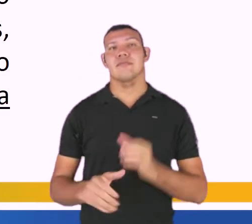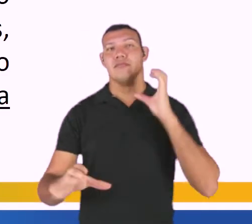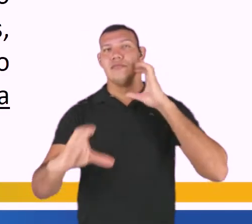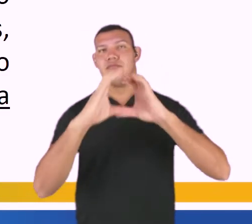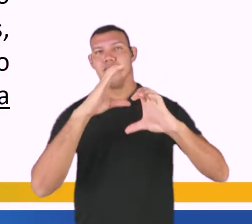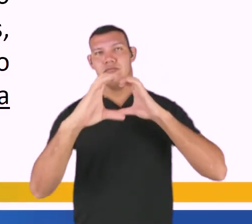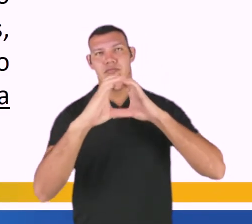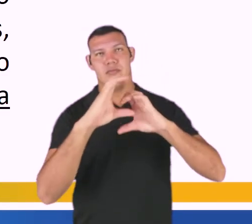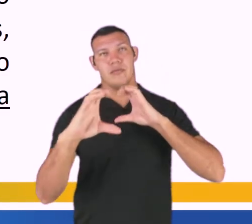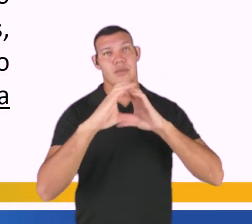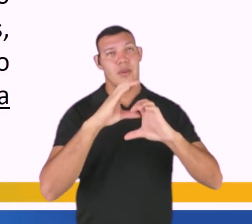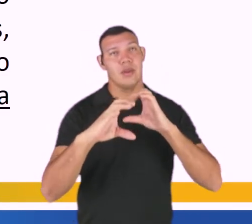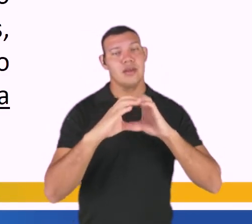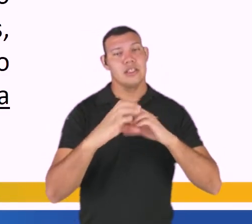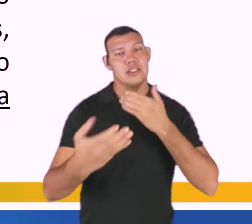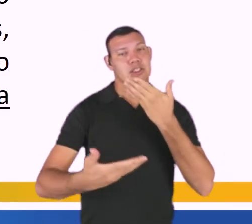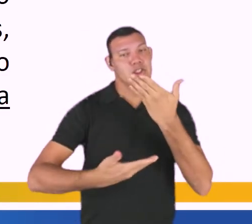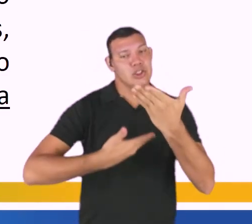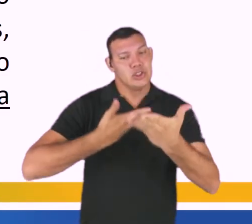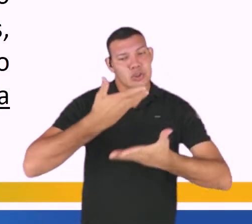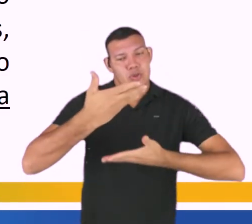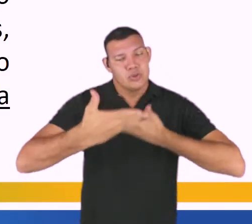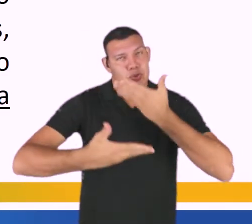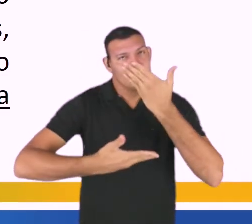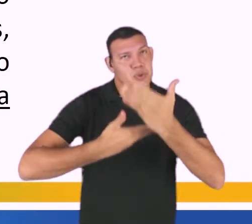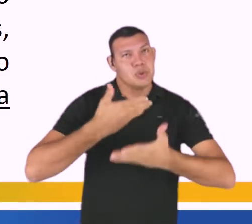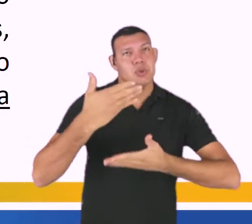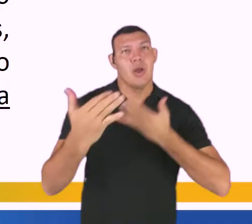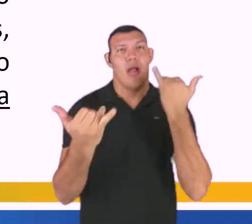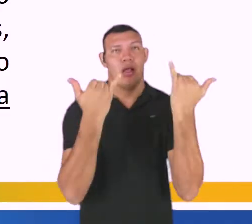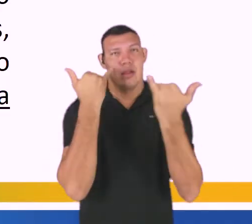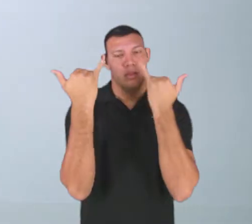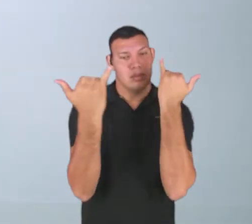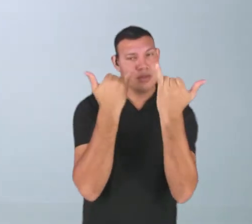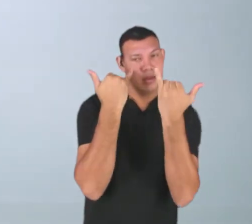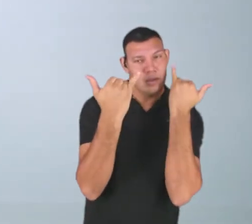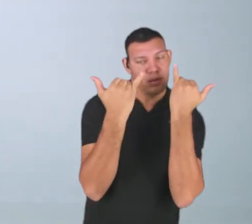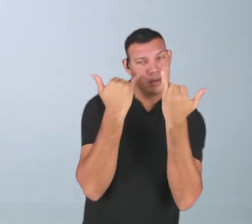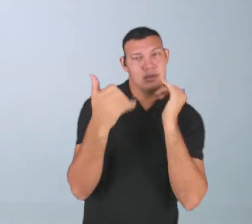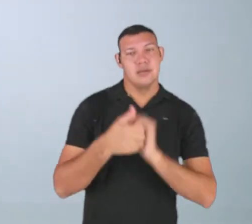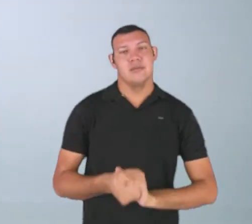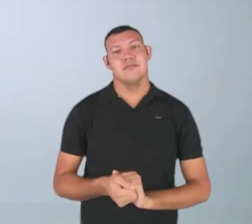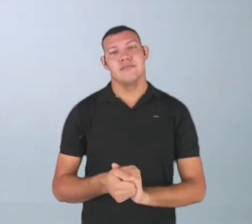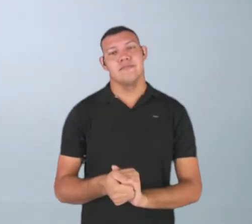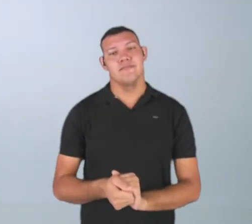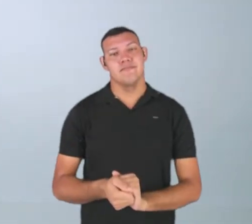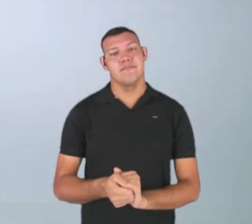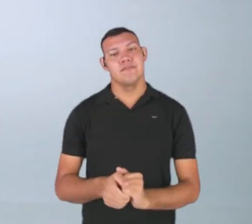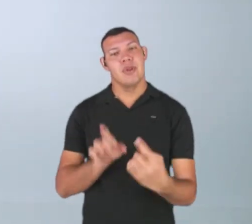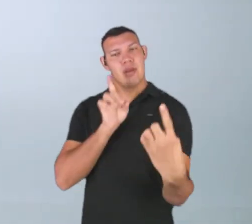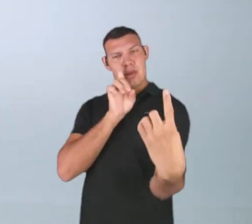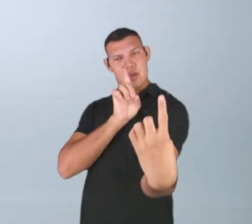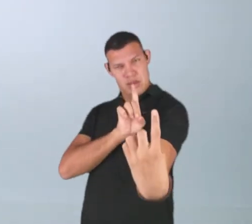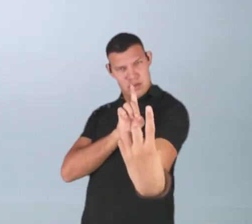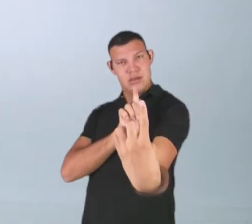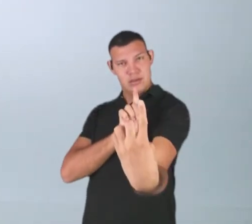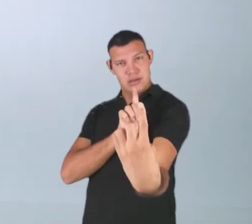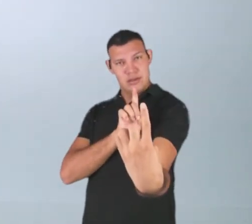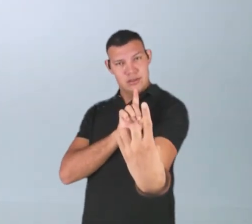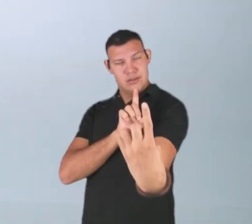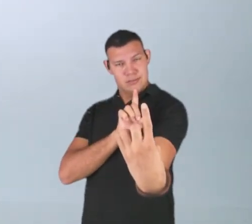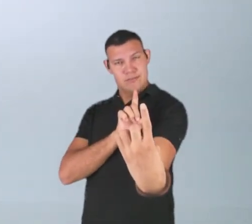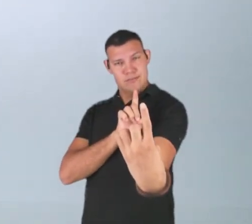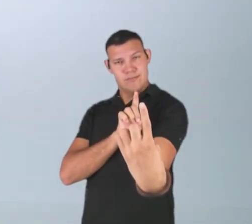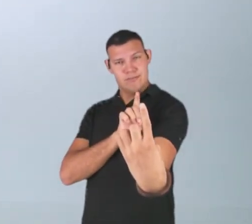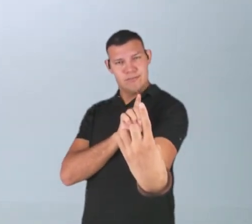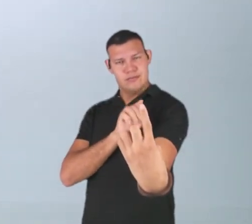verbal e não verbal. Entenda aqui que eu vou explicar. A comunicação é o processo de troca de informações. Lembra que eu